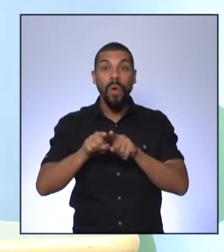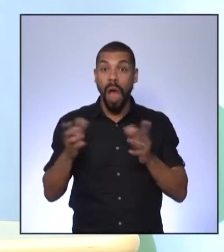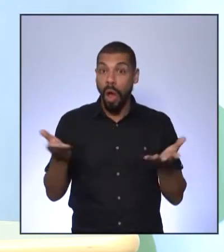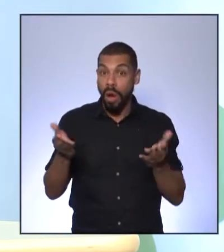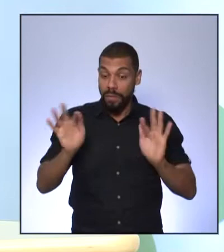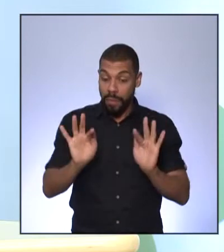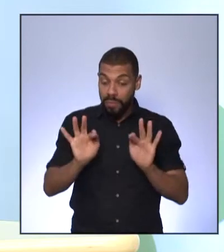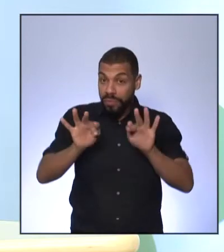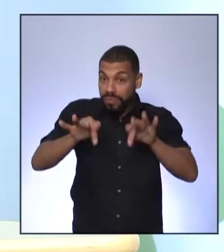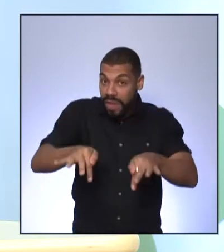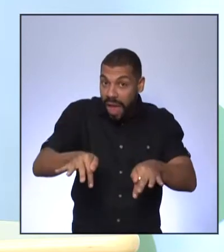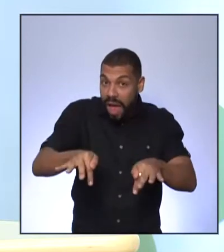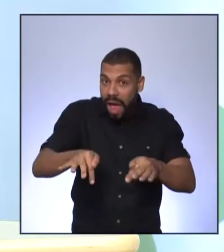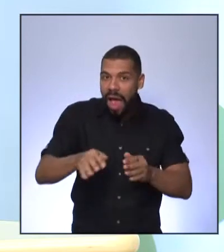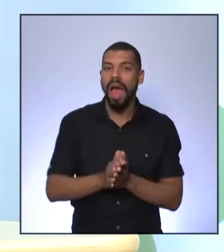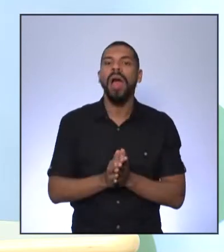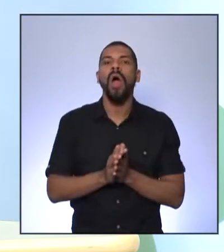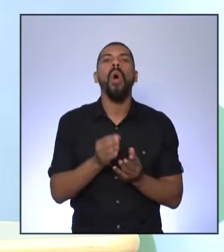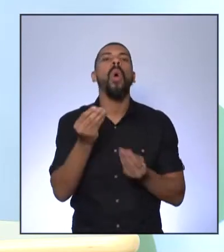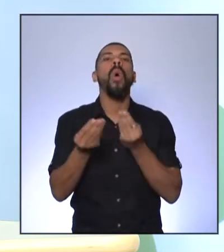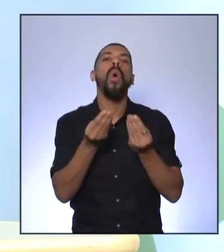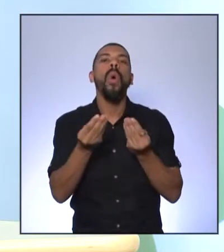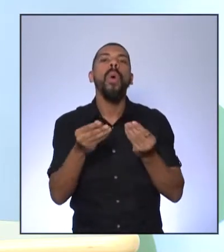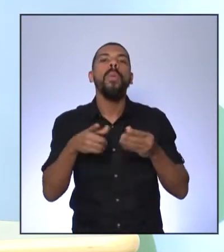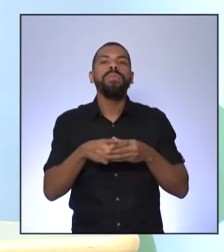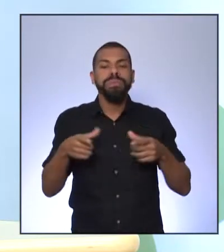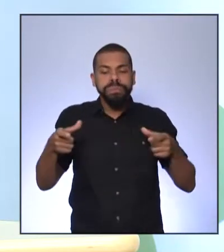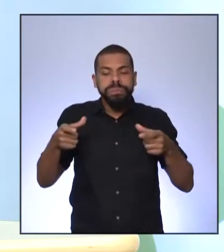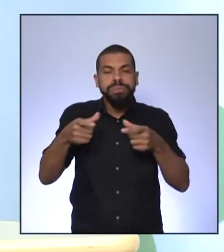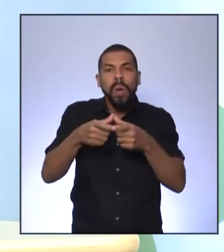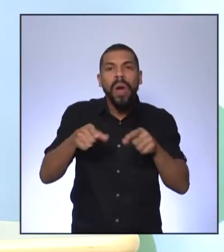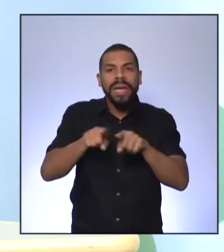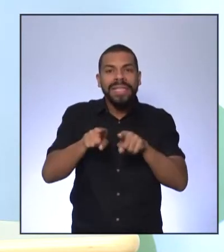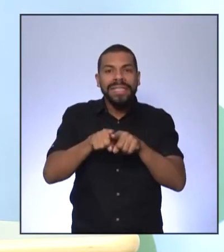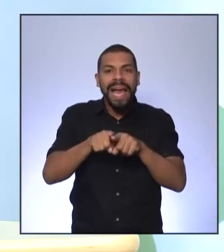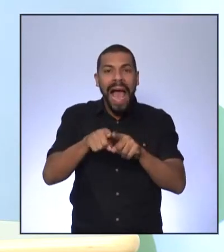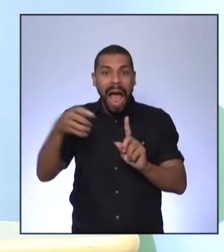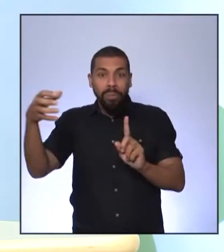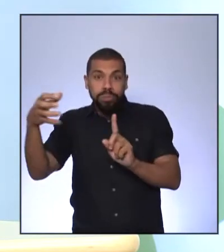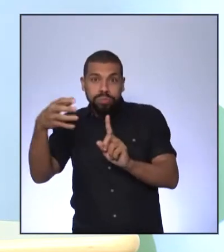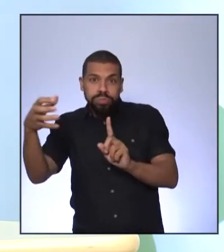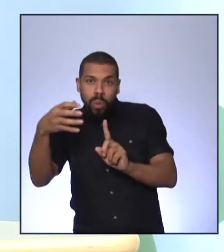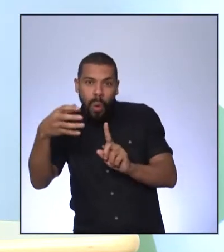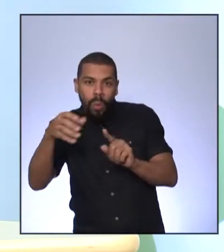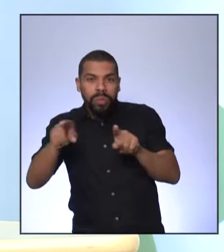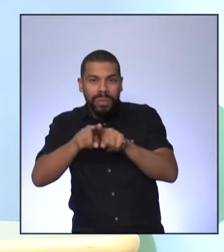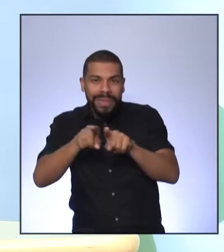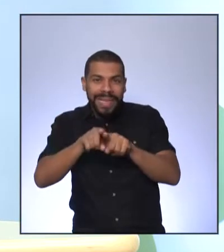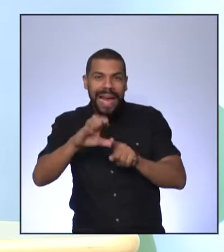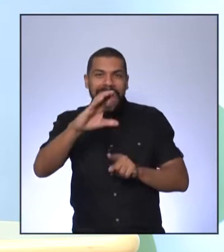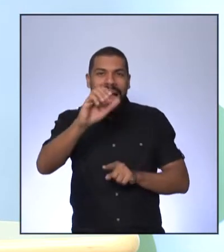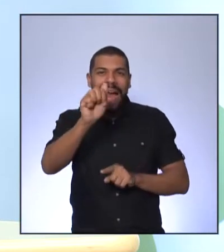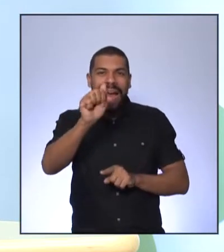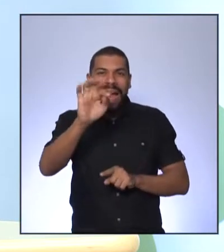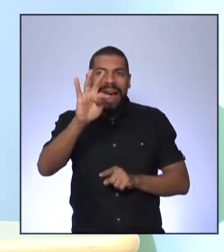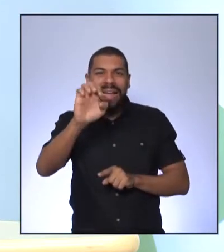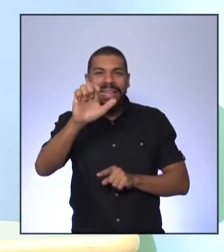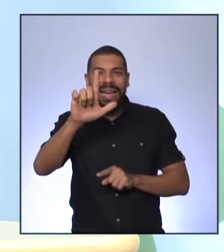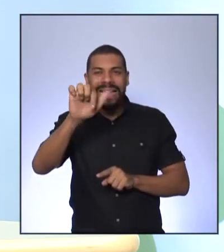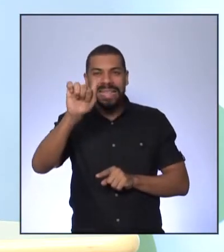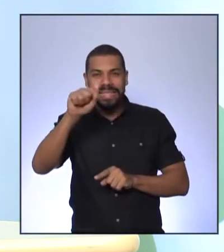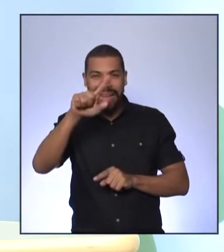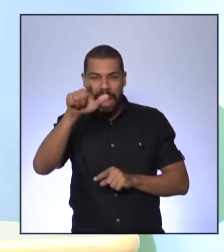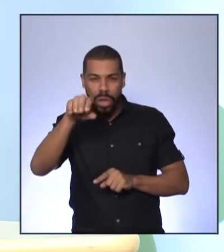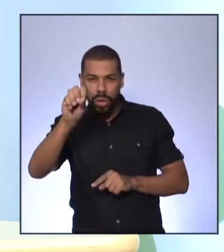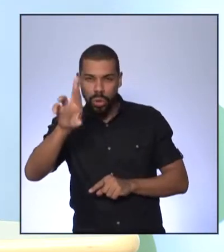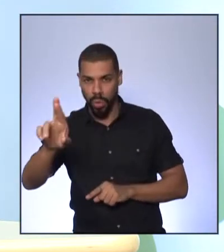vamos falar, então, sobre a concentração e sobre a influência do catalisador no tempo que as reações levam para